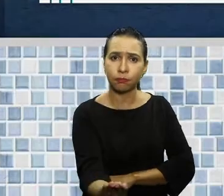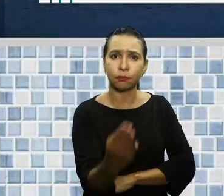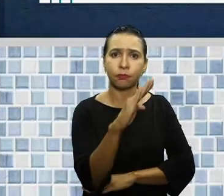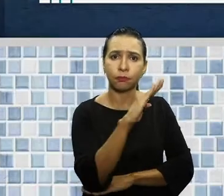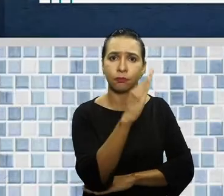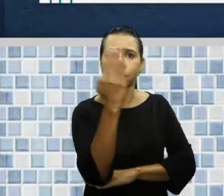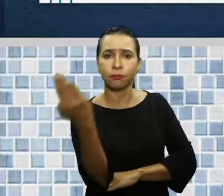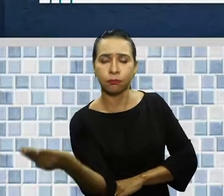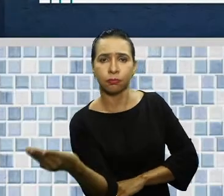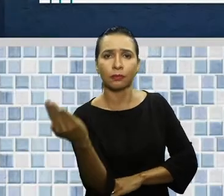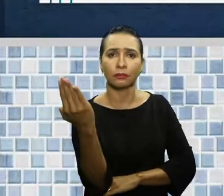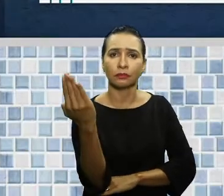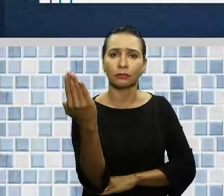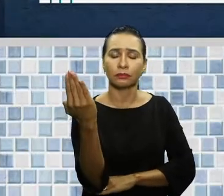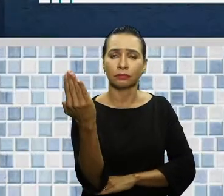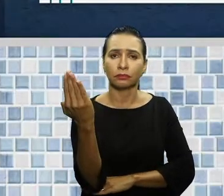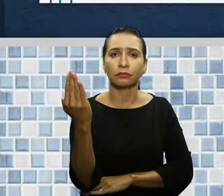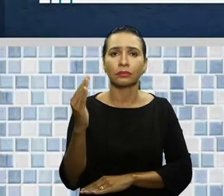áreas, vai